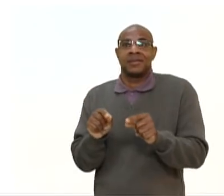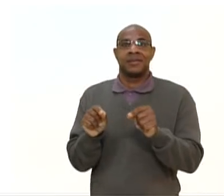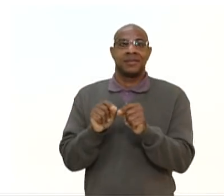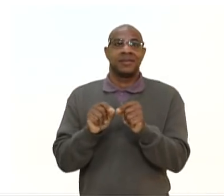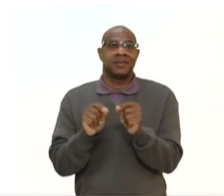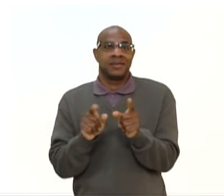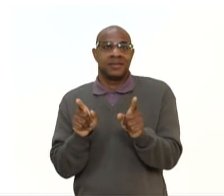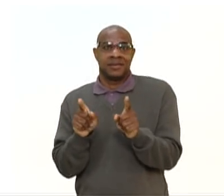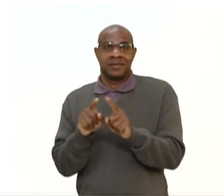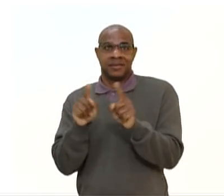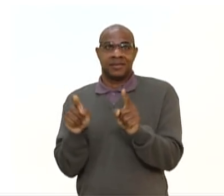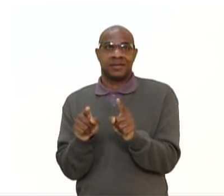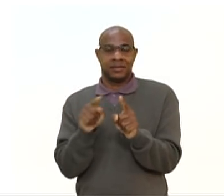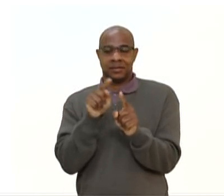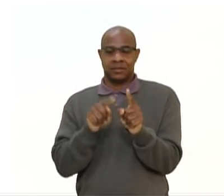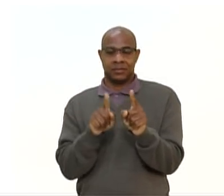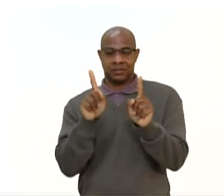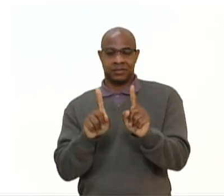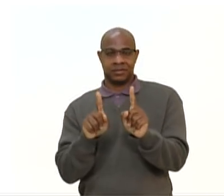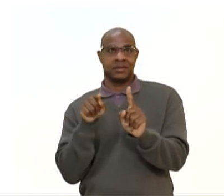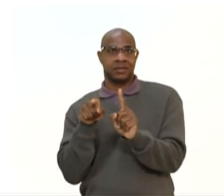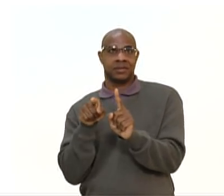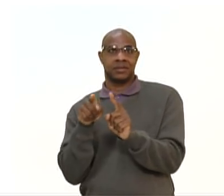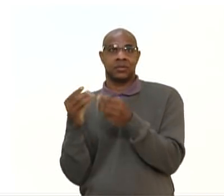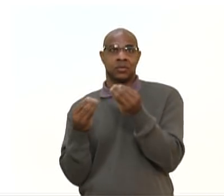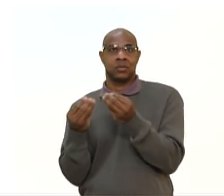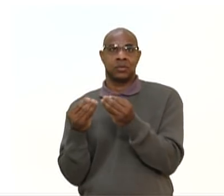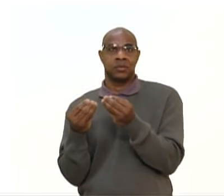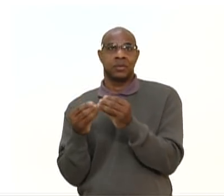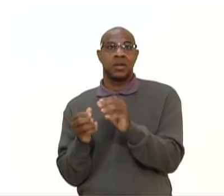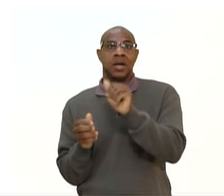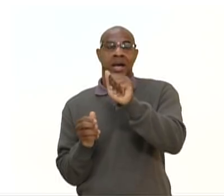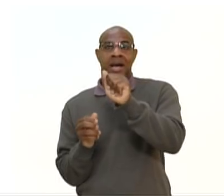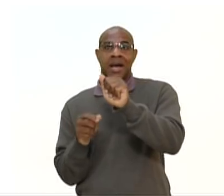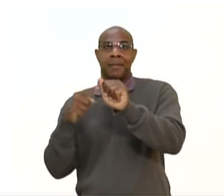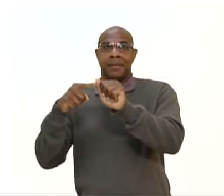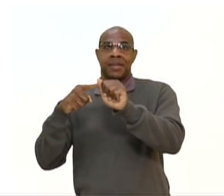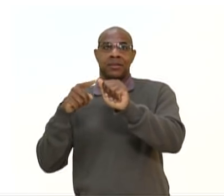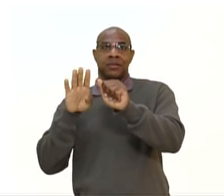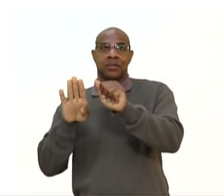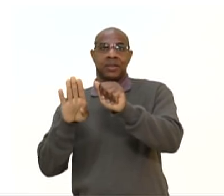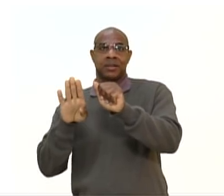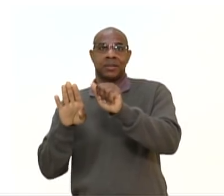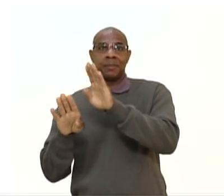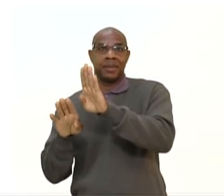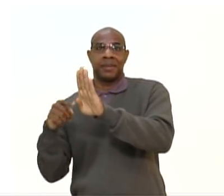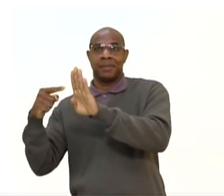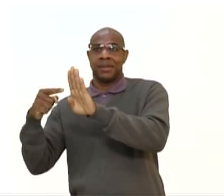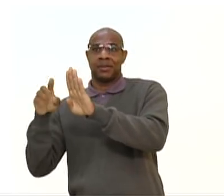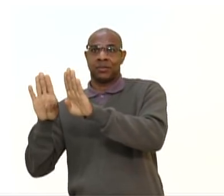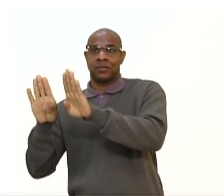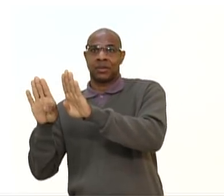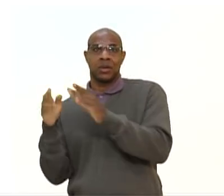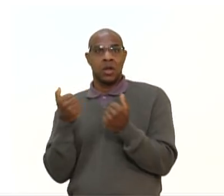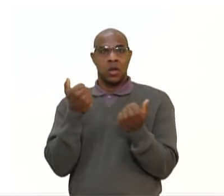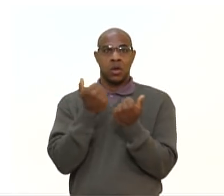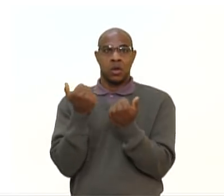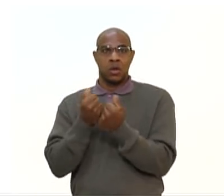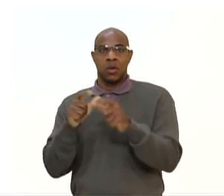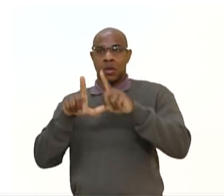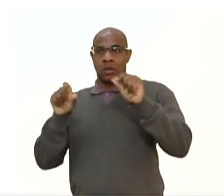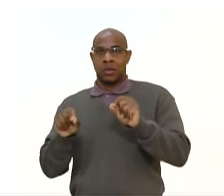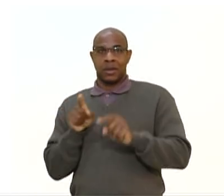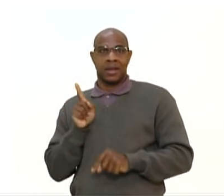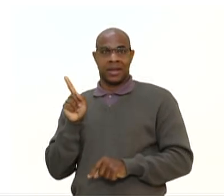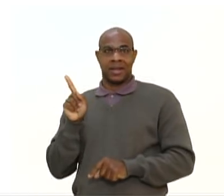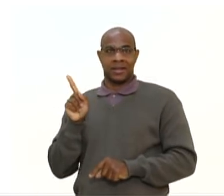módulo. Então, o módulo aqui nosso vai ficar o A menos 4 e o B menos 4. Substituindo na fórmula,